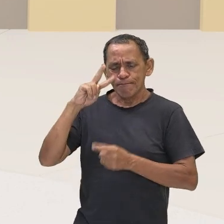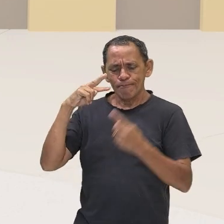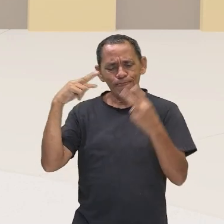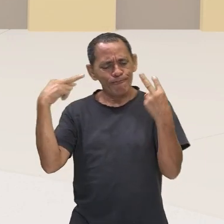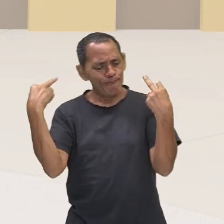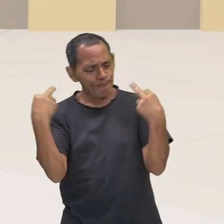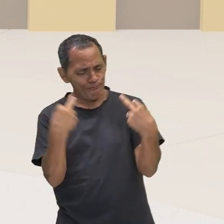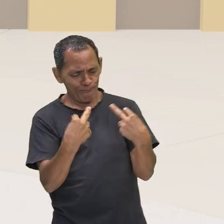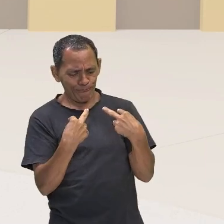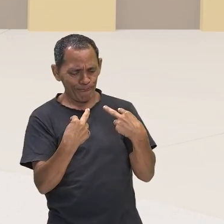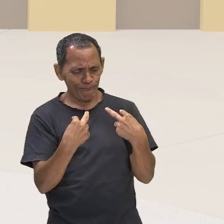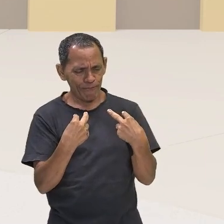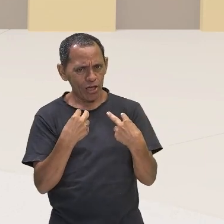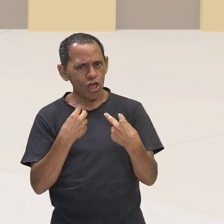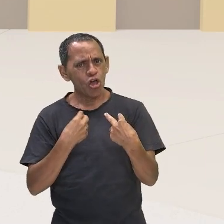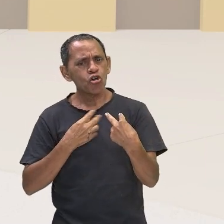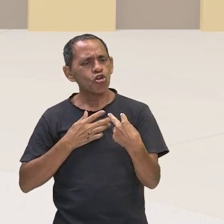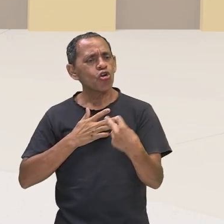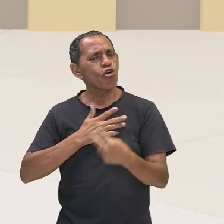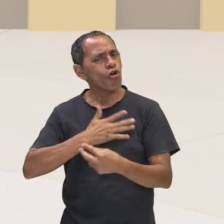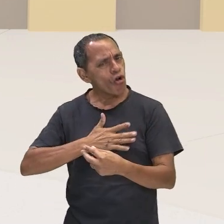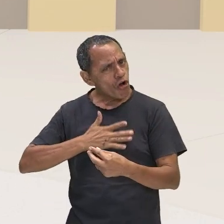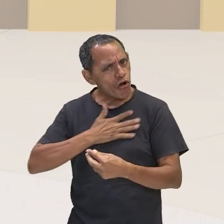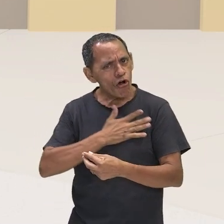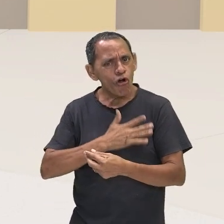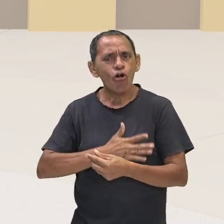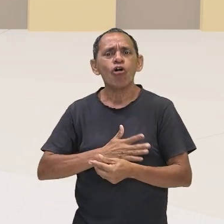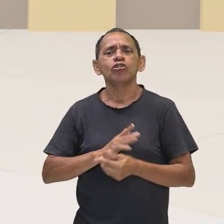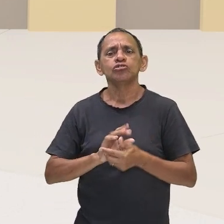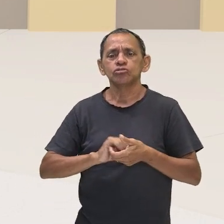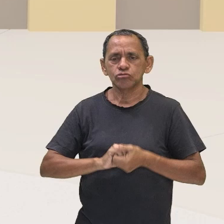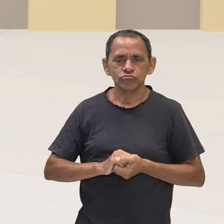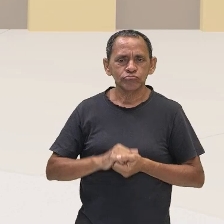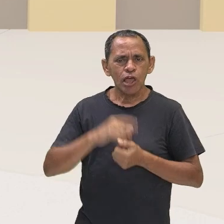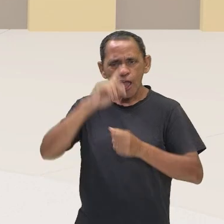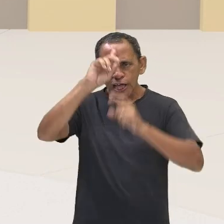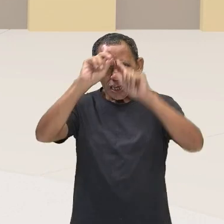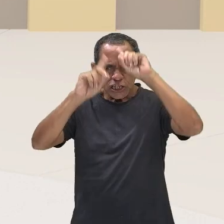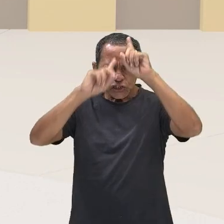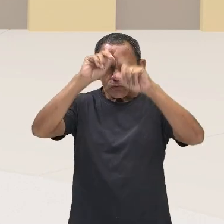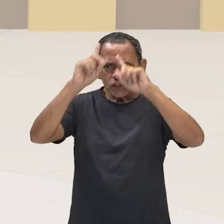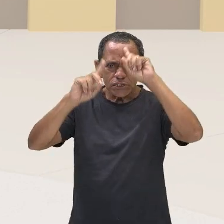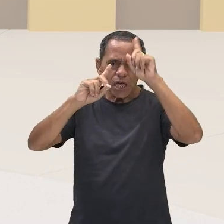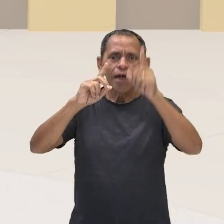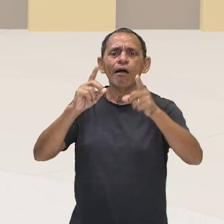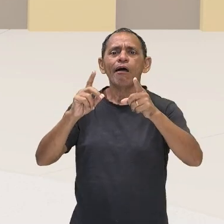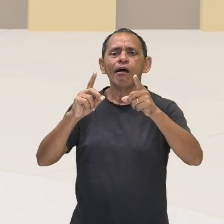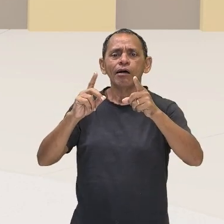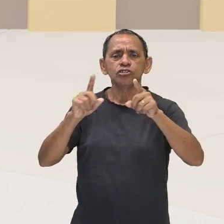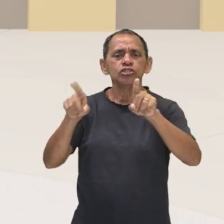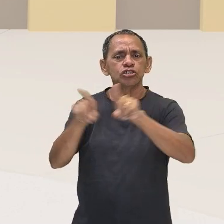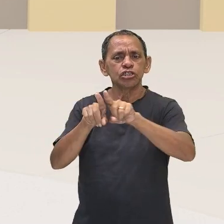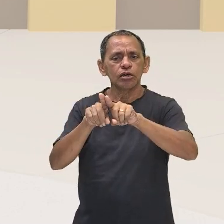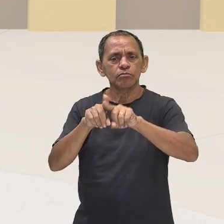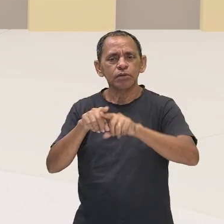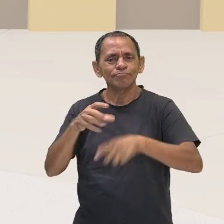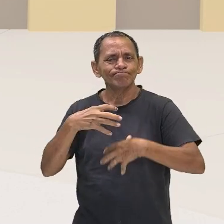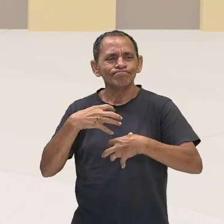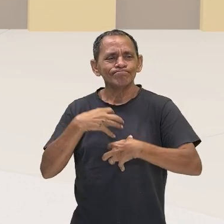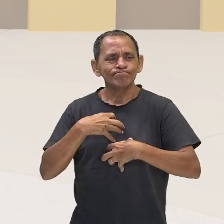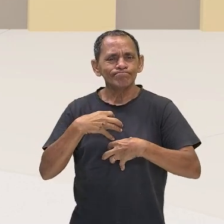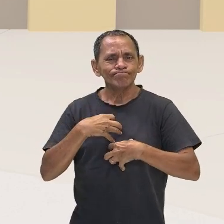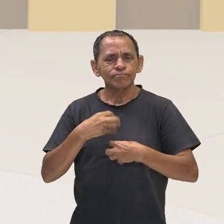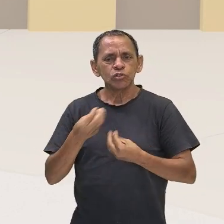meus gostos. Eu posso exercitar a criatividade e a sensibilidade como forma